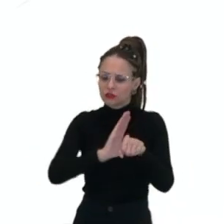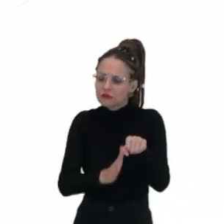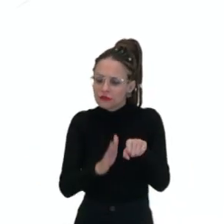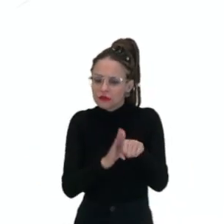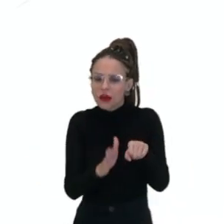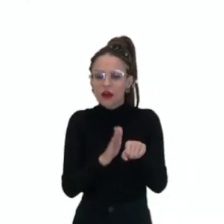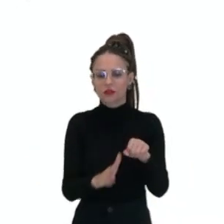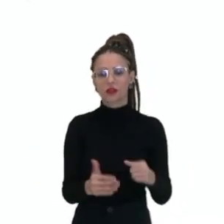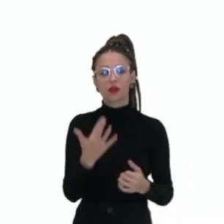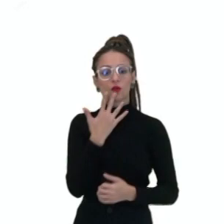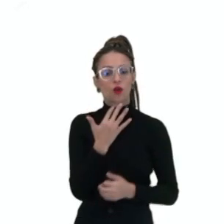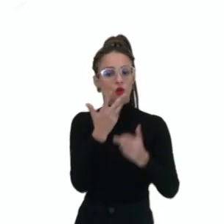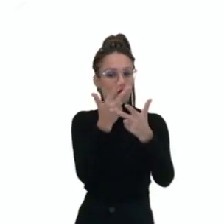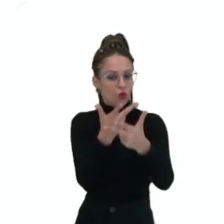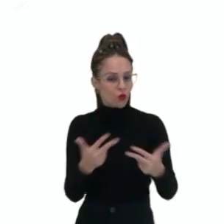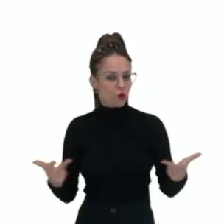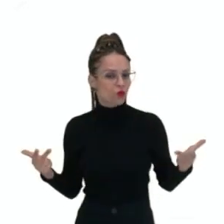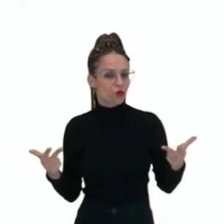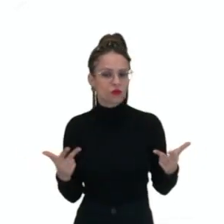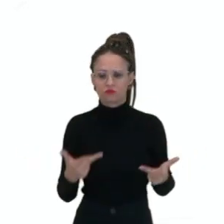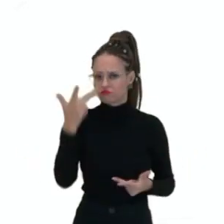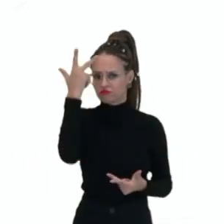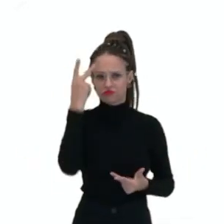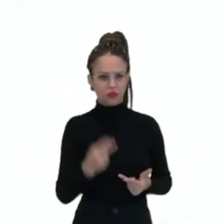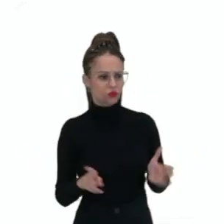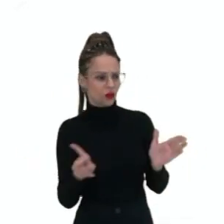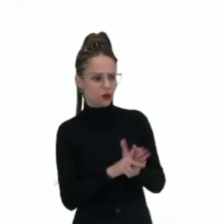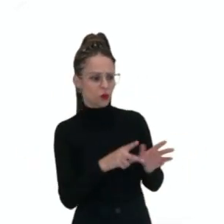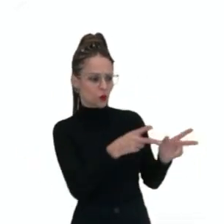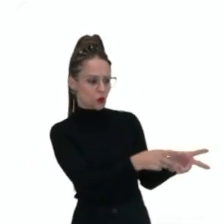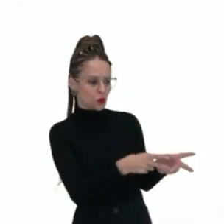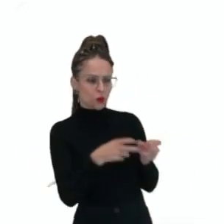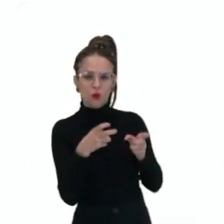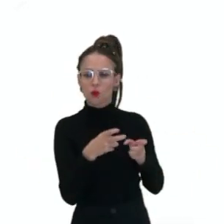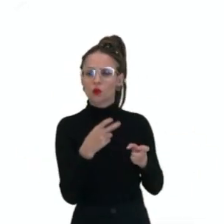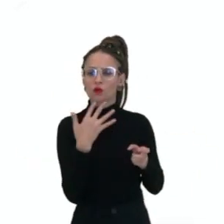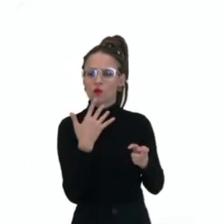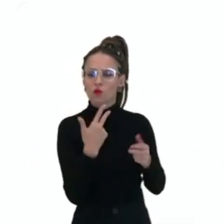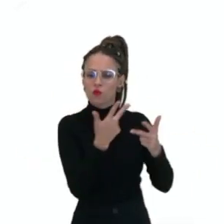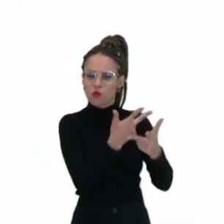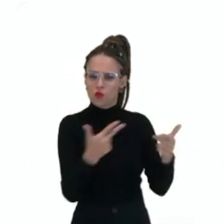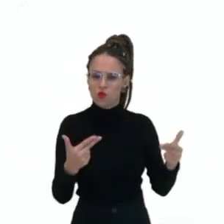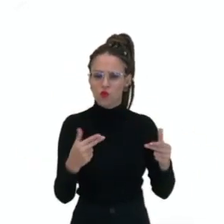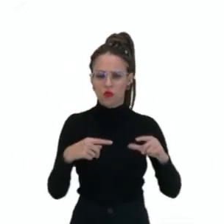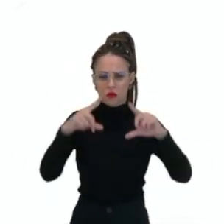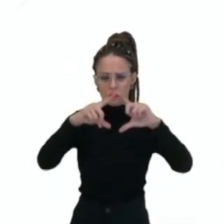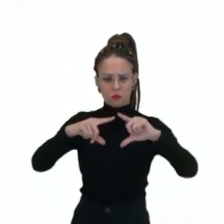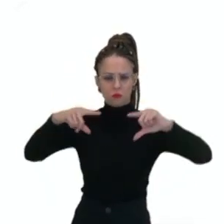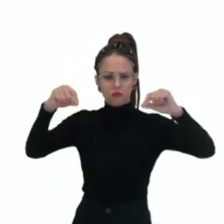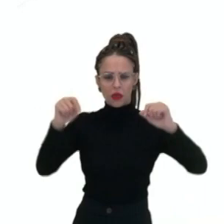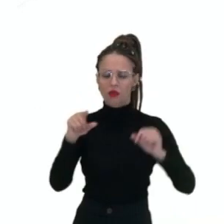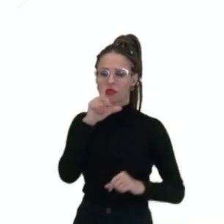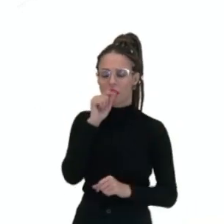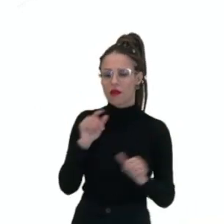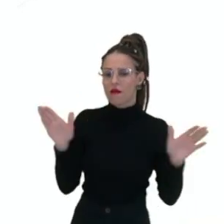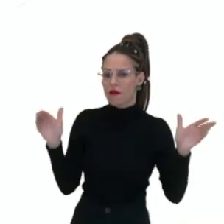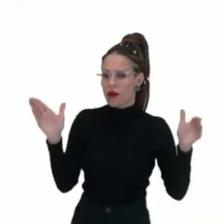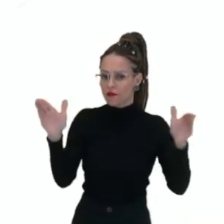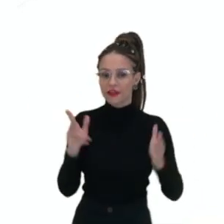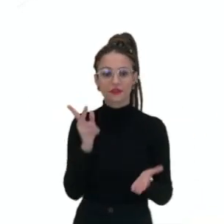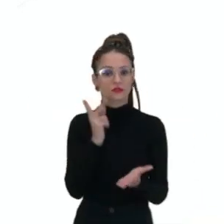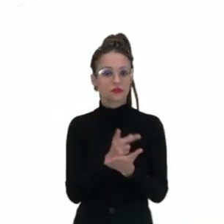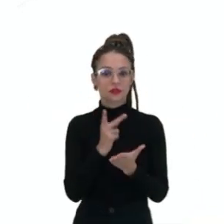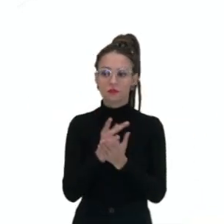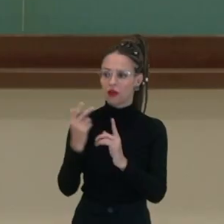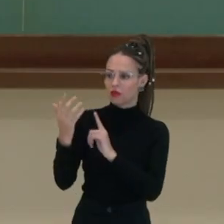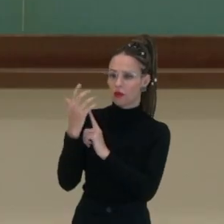Eram coloridos de modo natural, utilizavam plumas, penas de aves, sempre